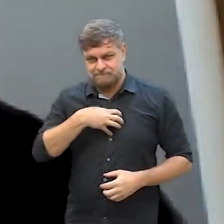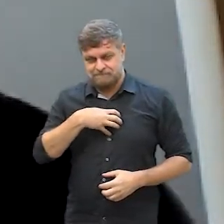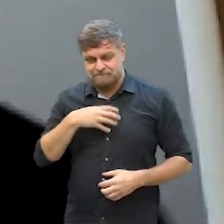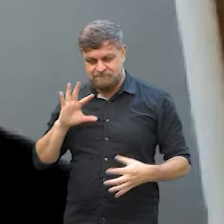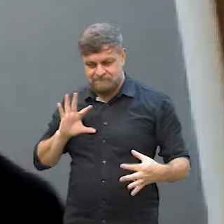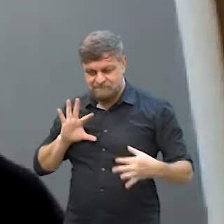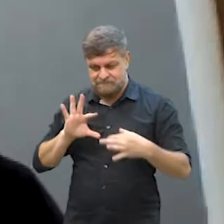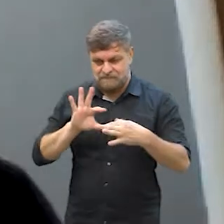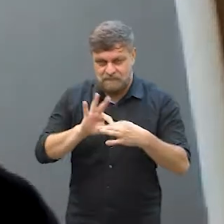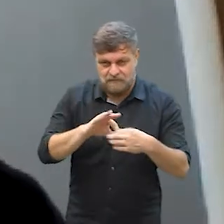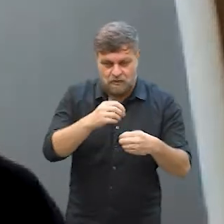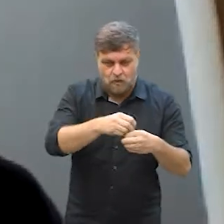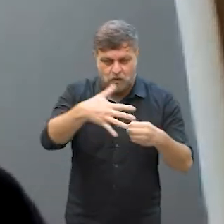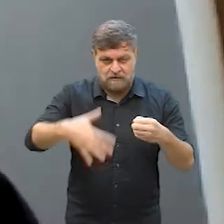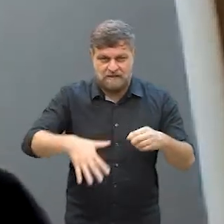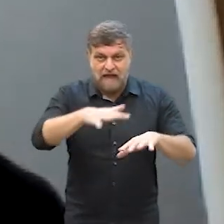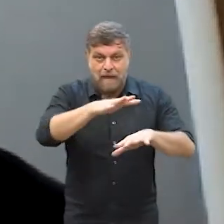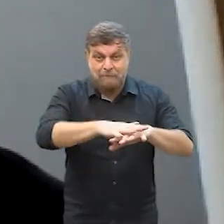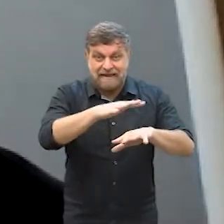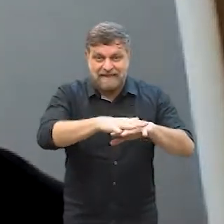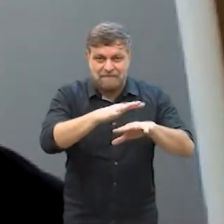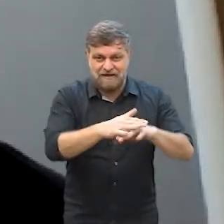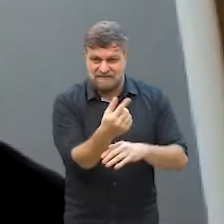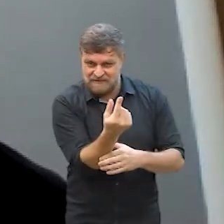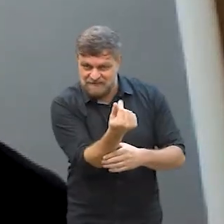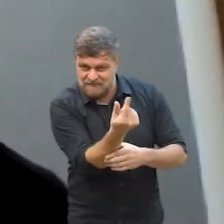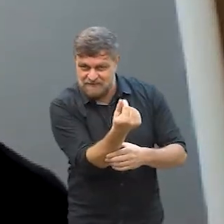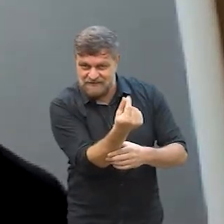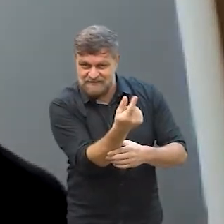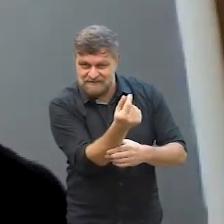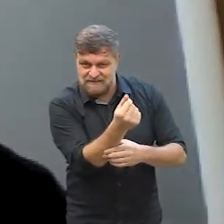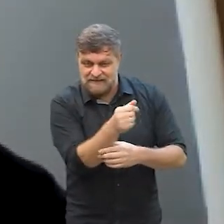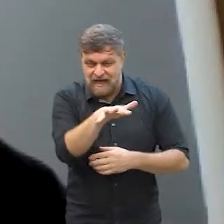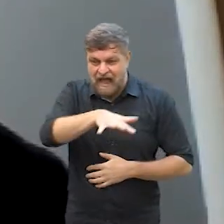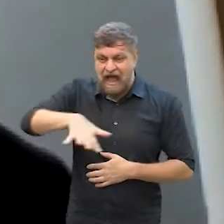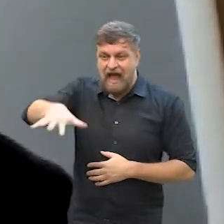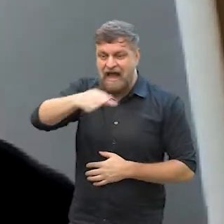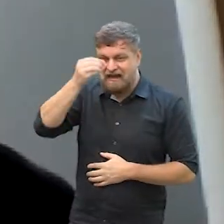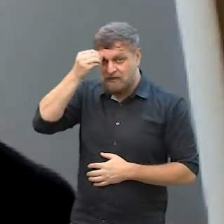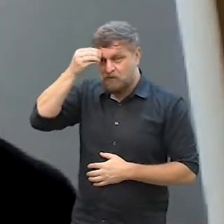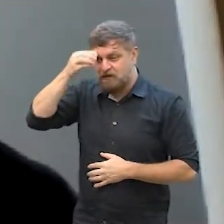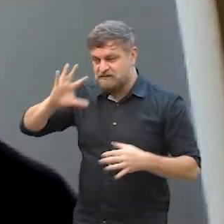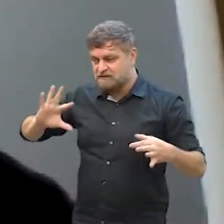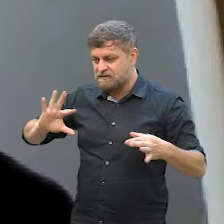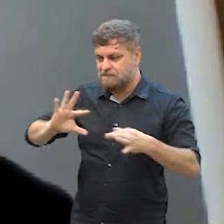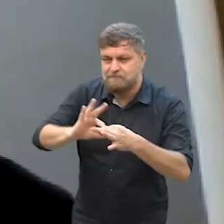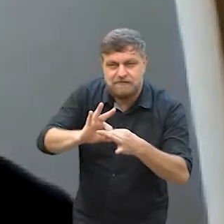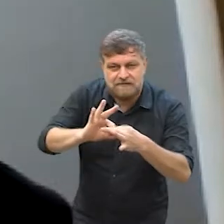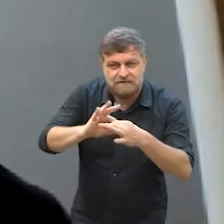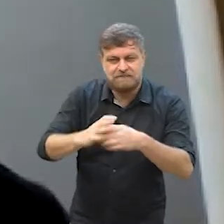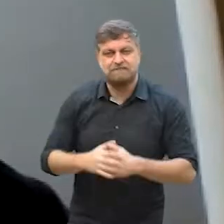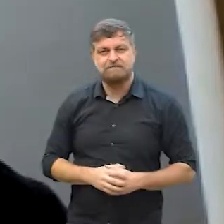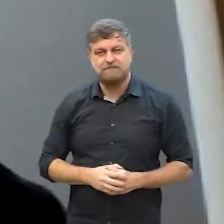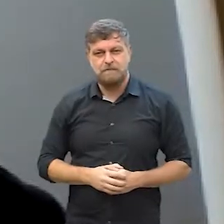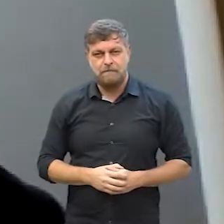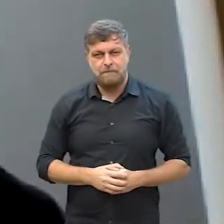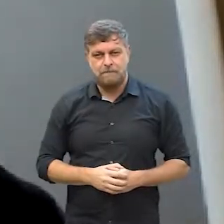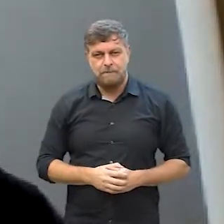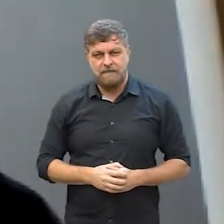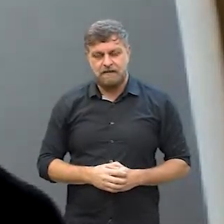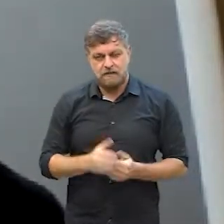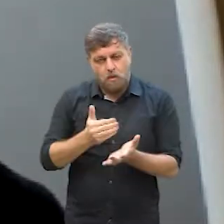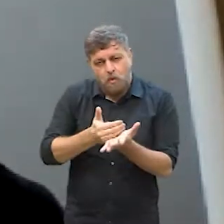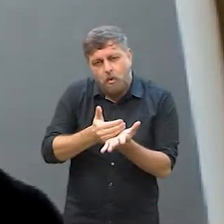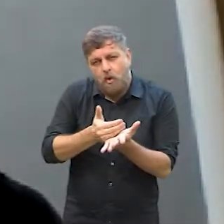vinculando, né, esse conceito da matemática financeira a outras áreas do conhecimento também. Então, o ponto